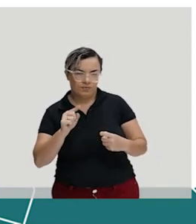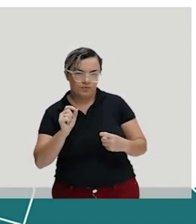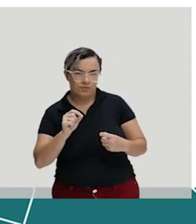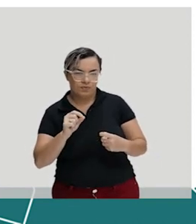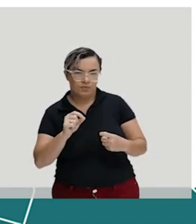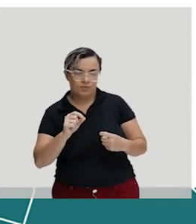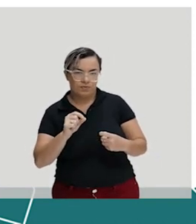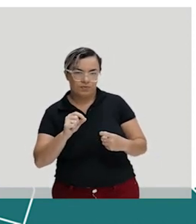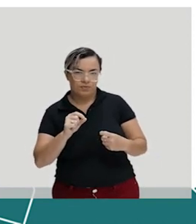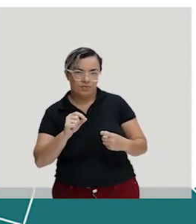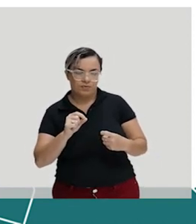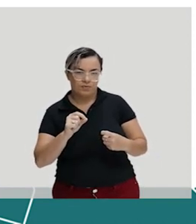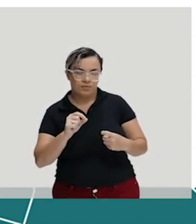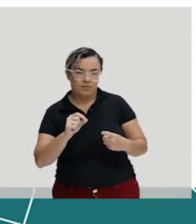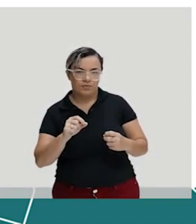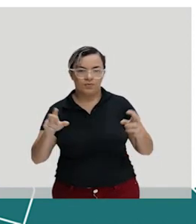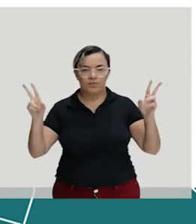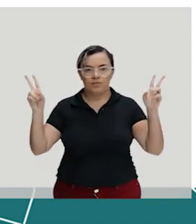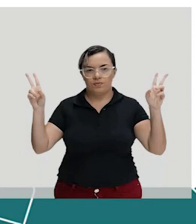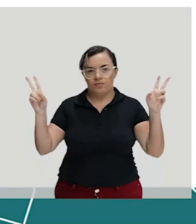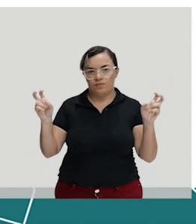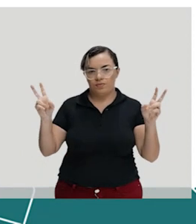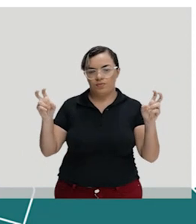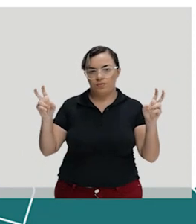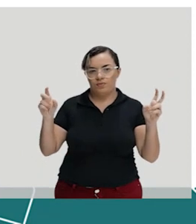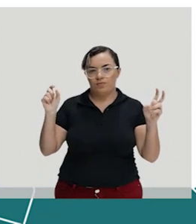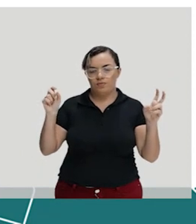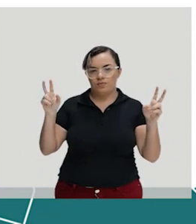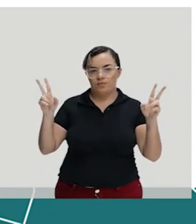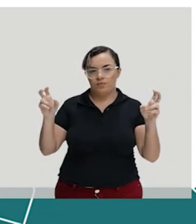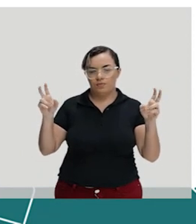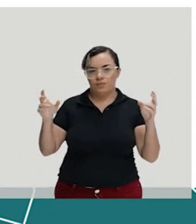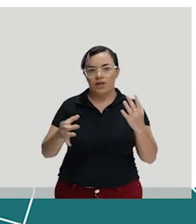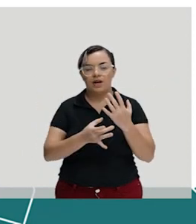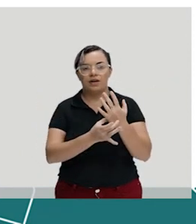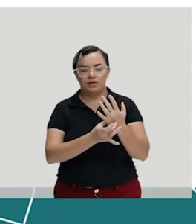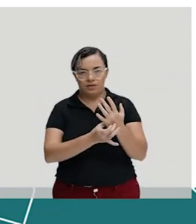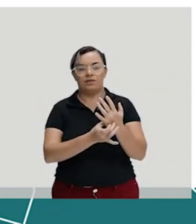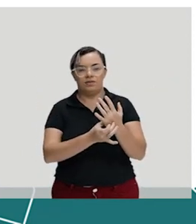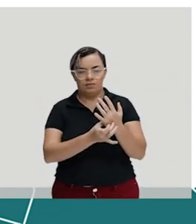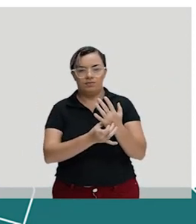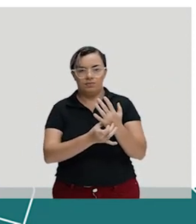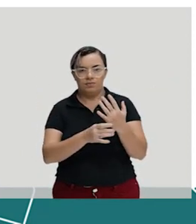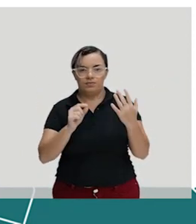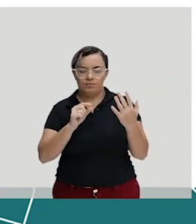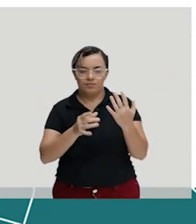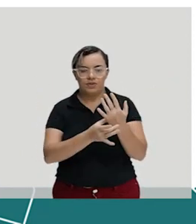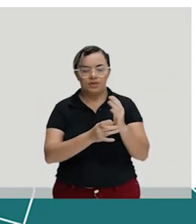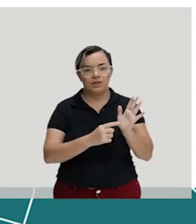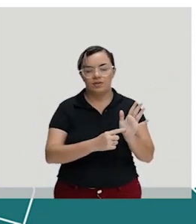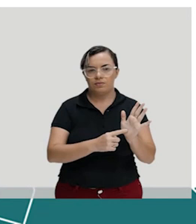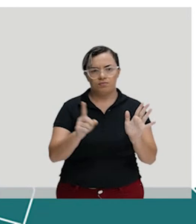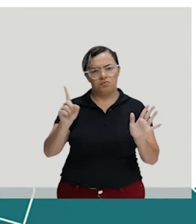muito em temas eh realistas né Às vezes aqui no no